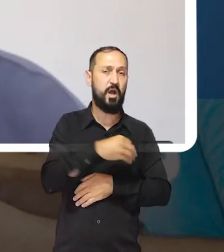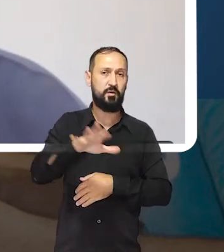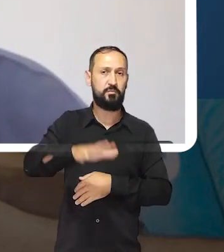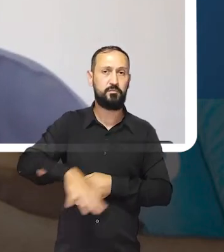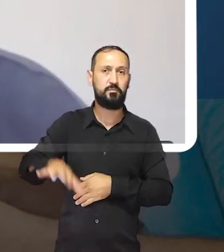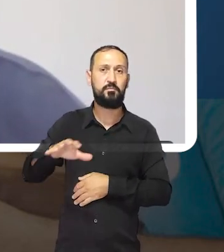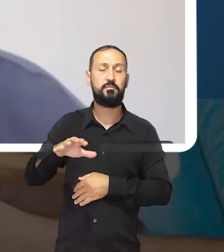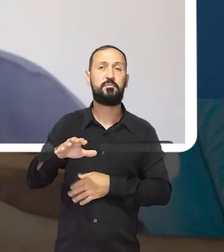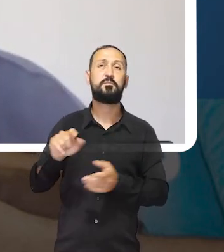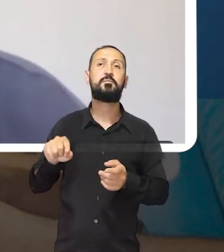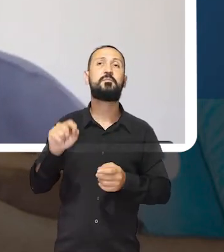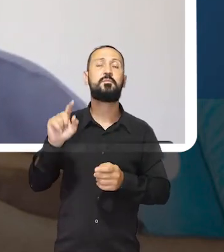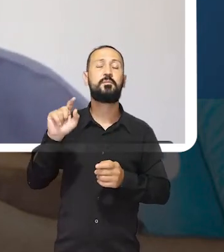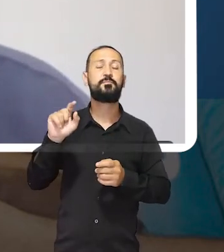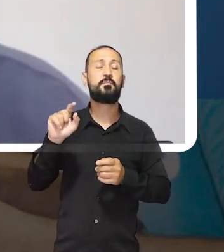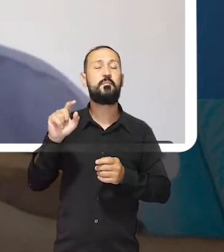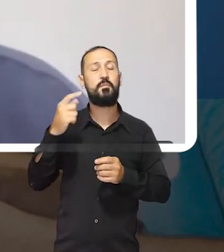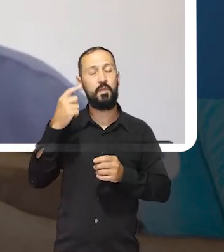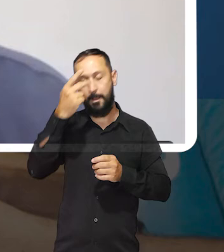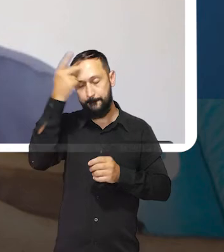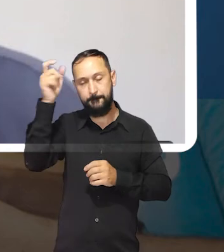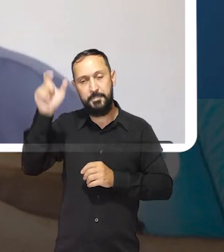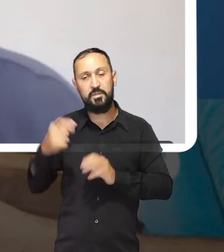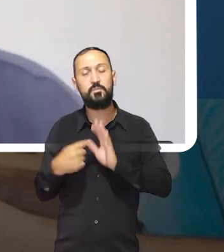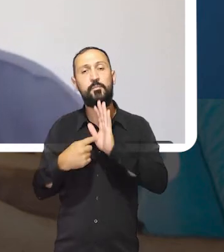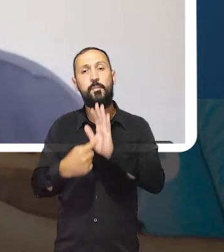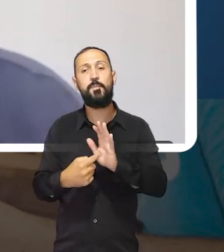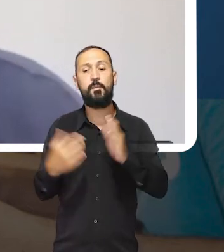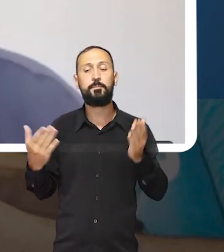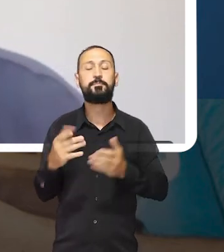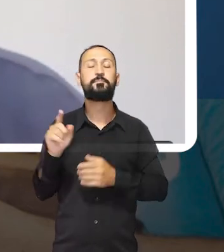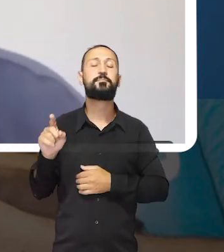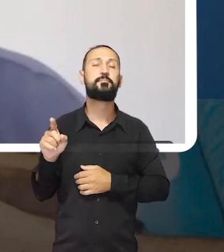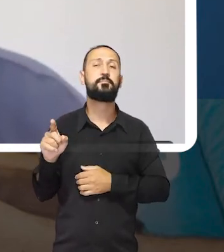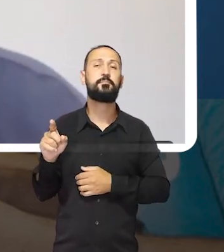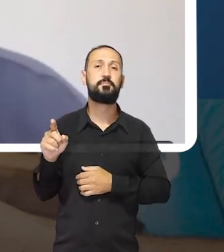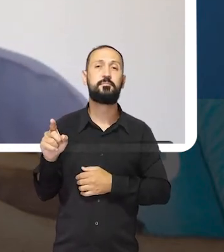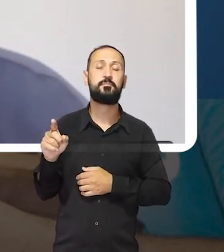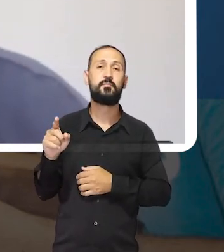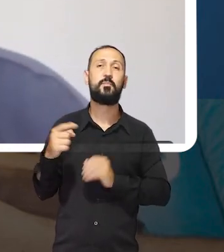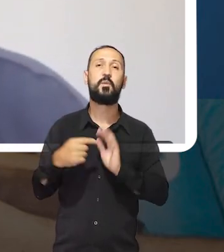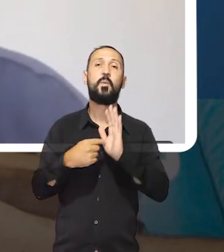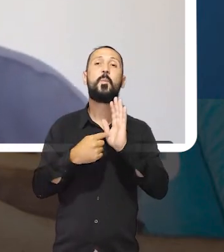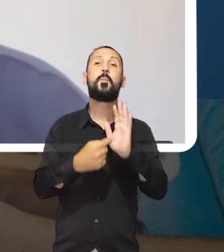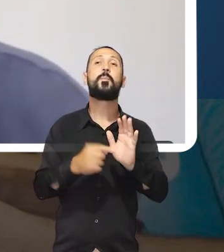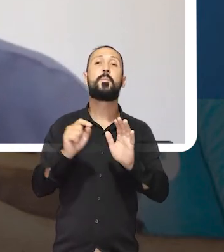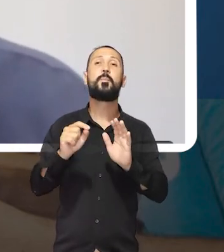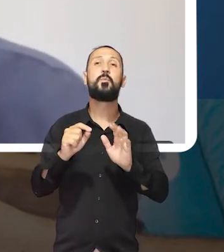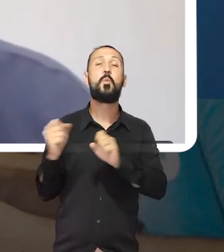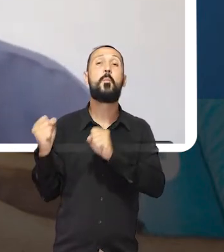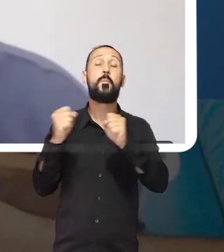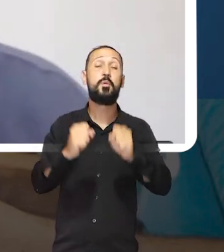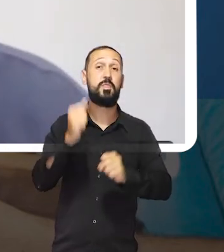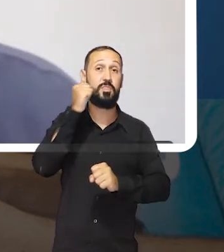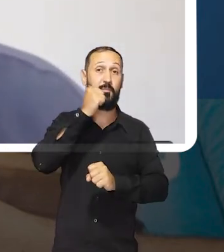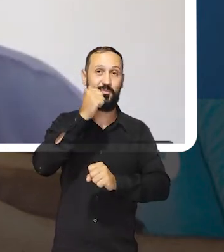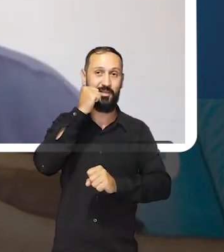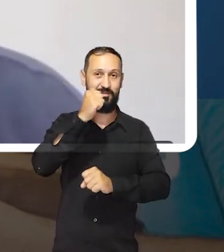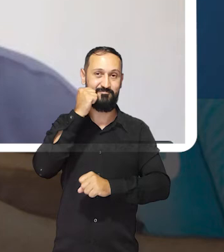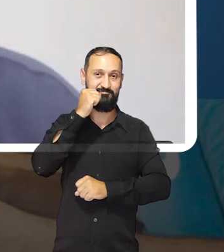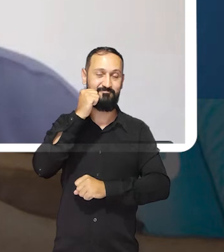vão administrando as fazendas. Então, ela é essa personagem que agora representa o